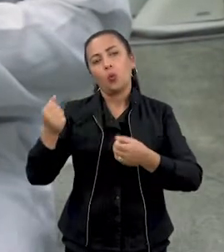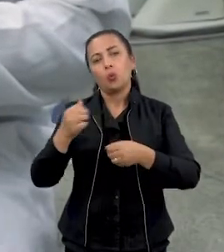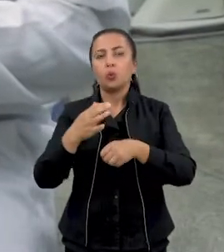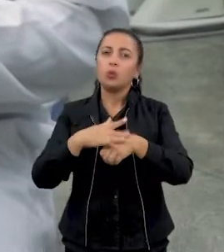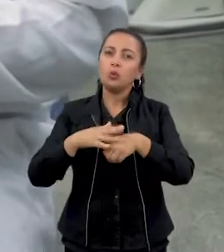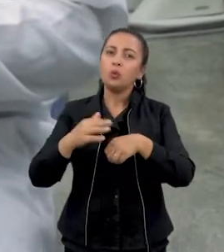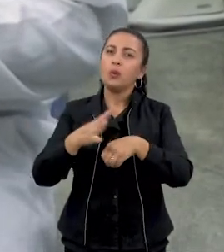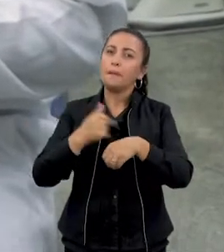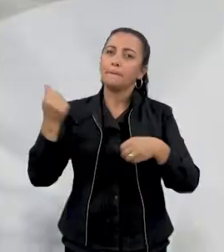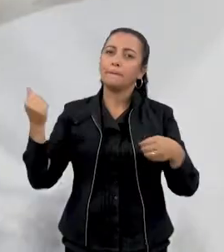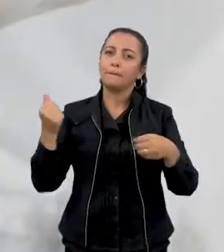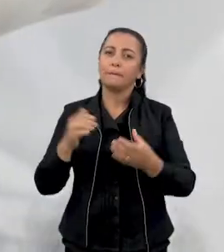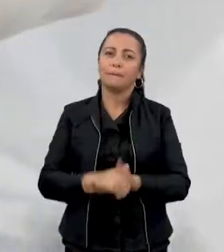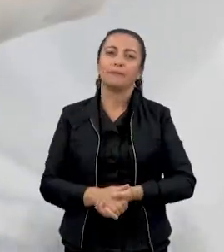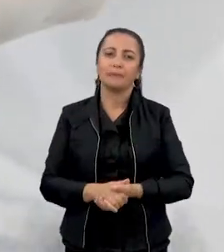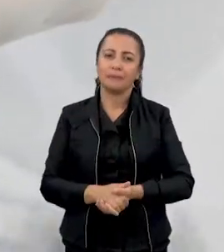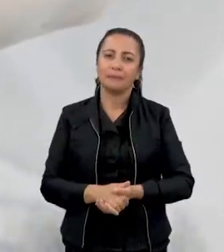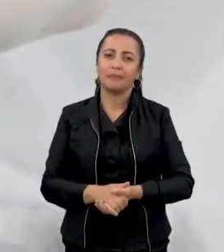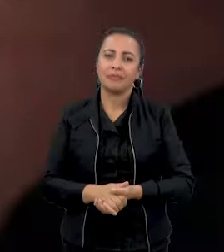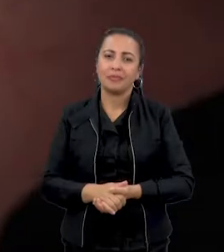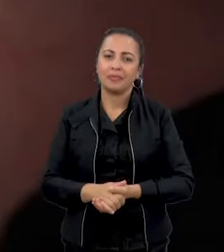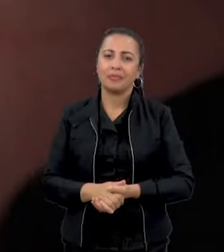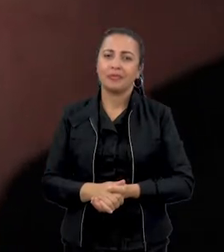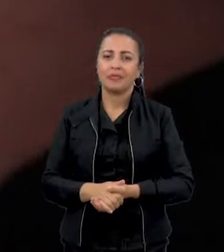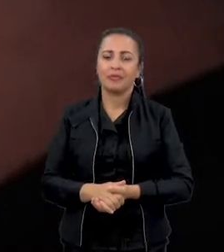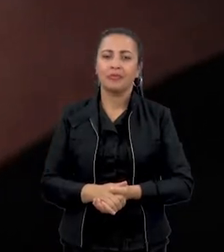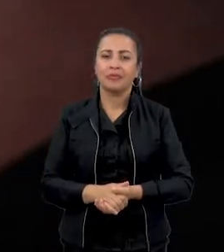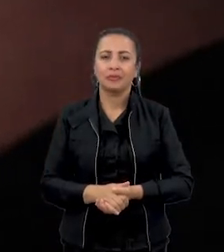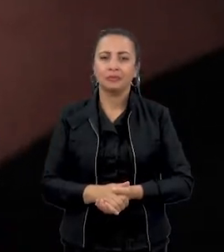aumenta significativamente.